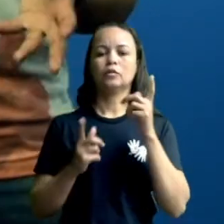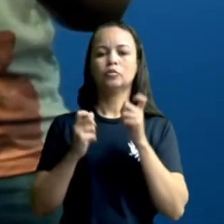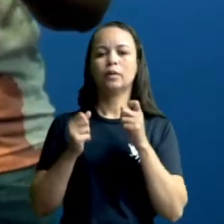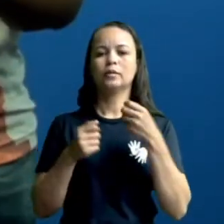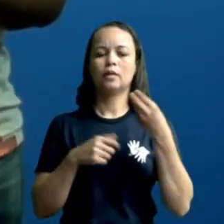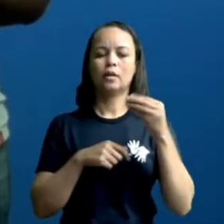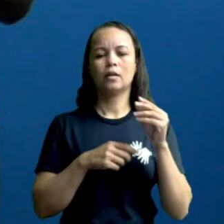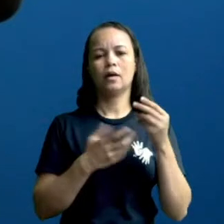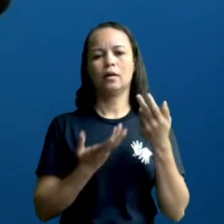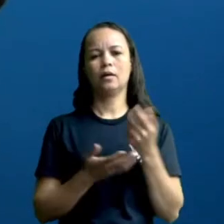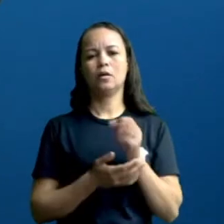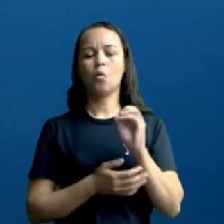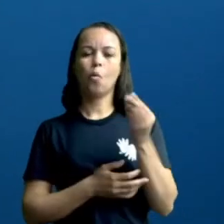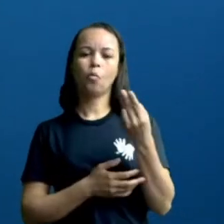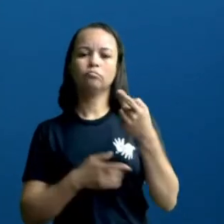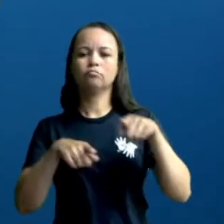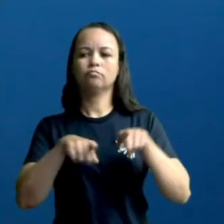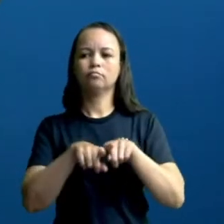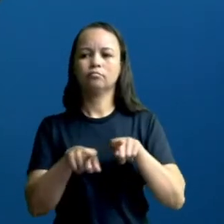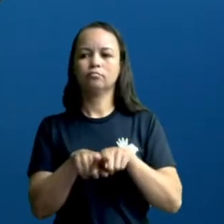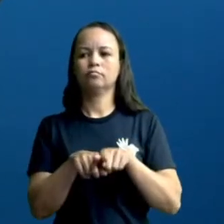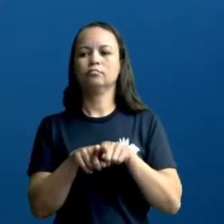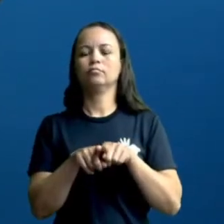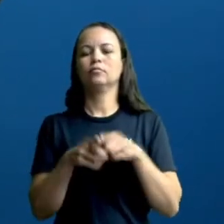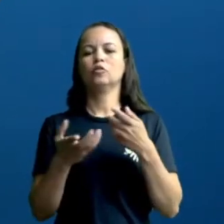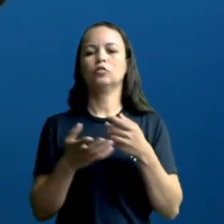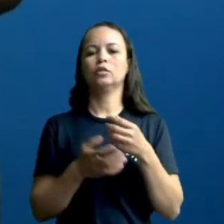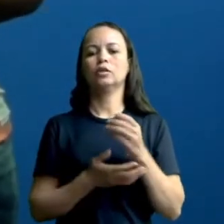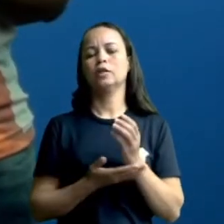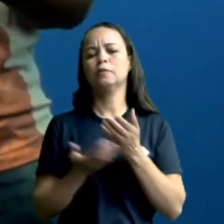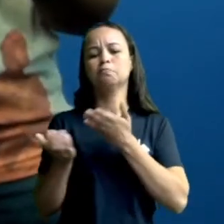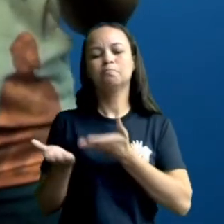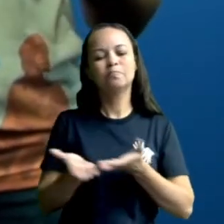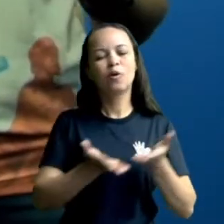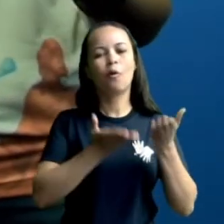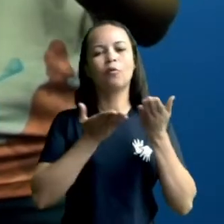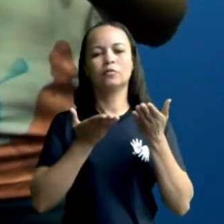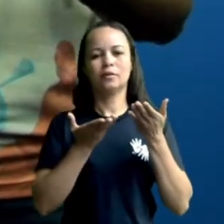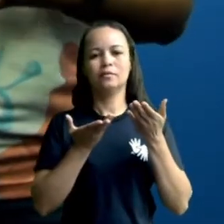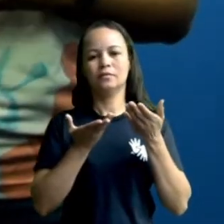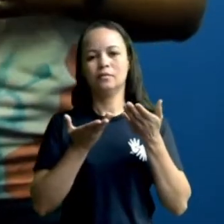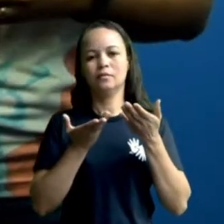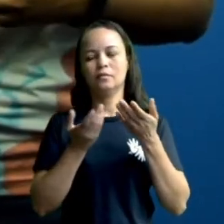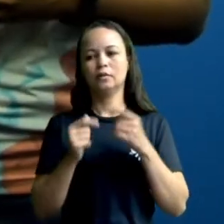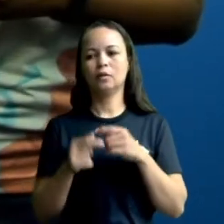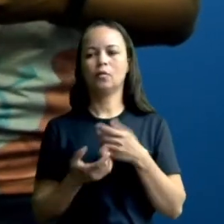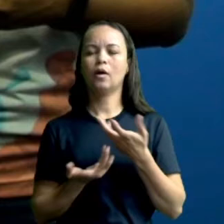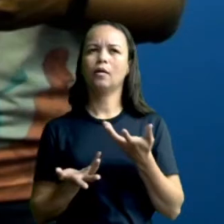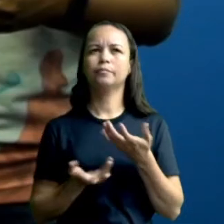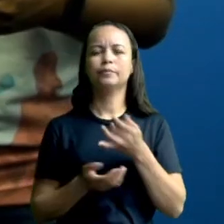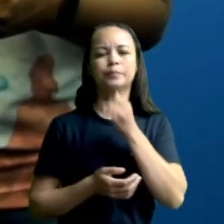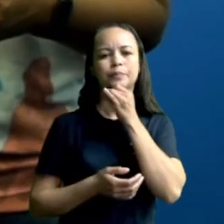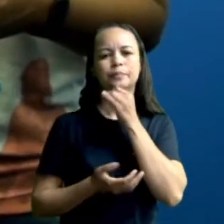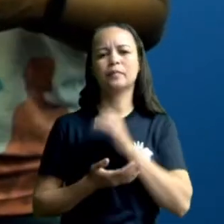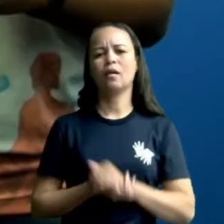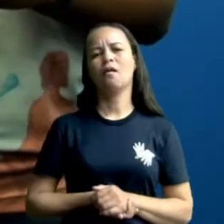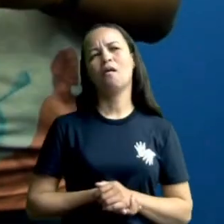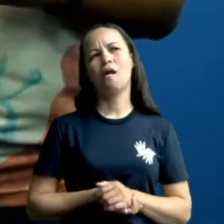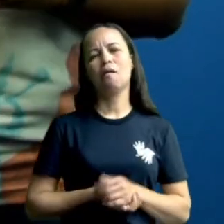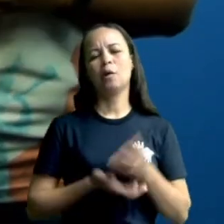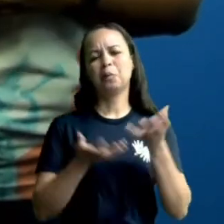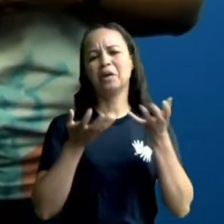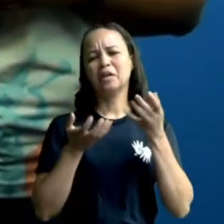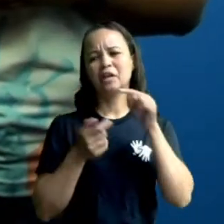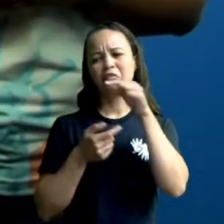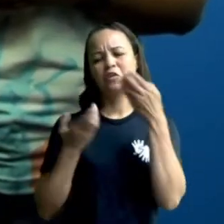hipótese. Ou também em tom de cortesia, quando a gente diz assim, ó, eu queria que você